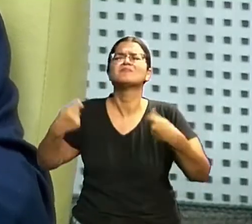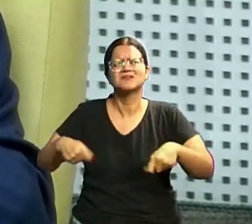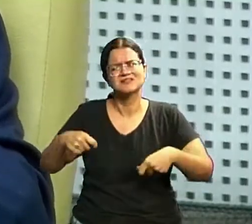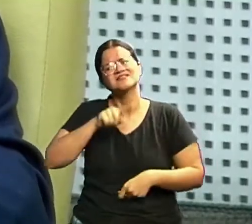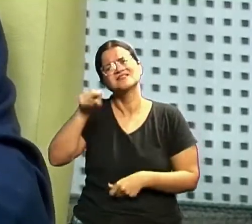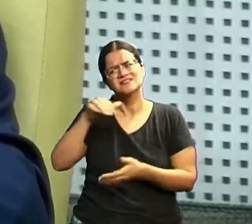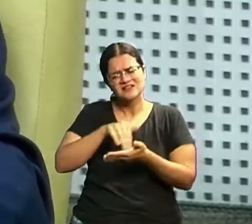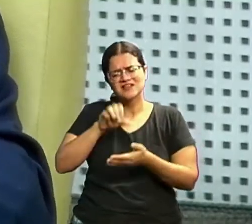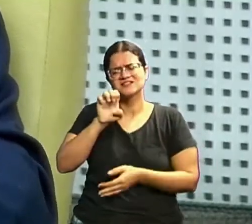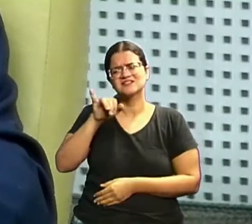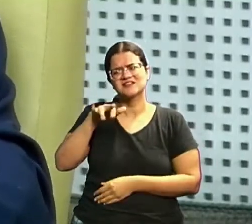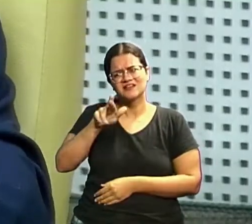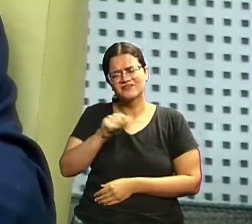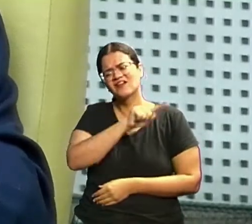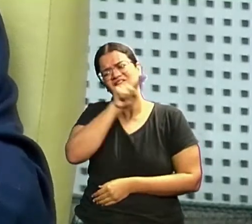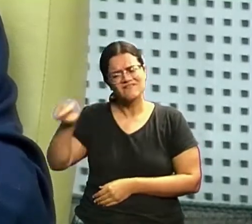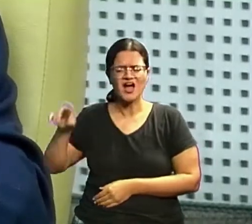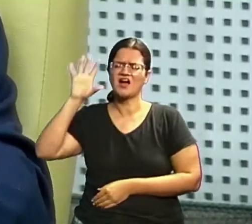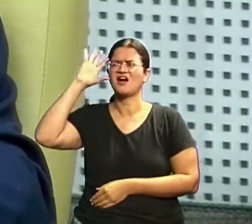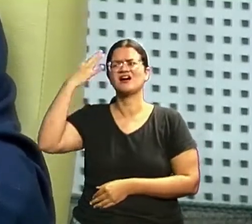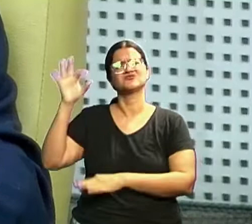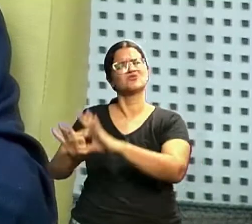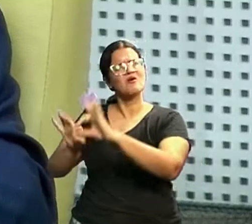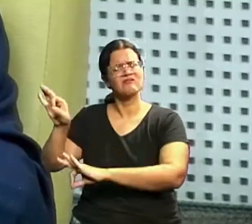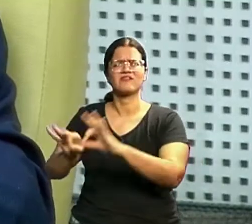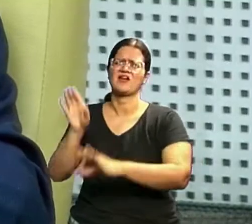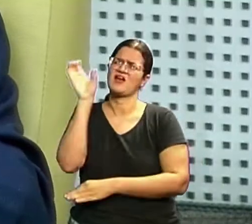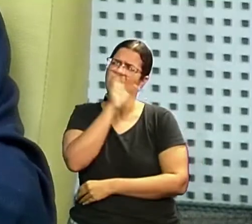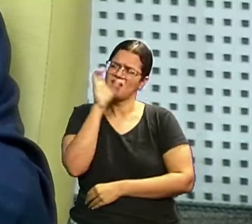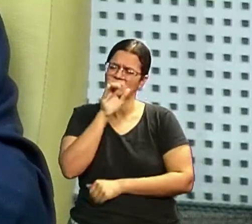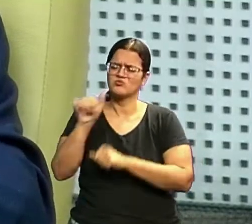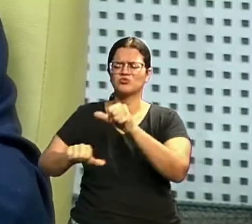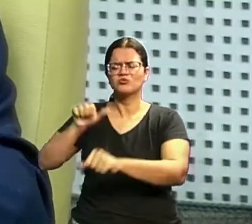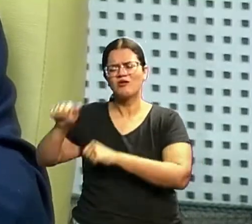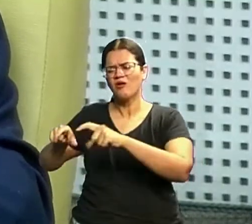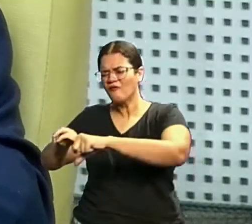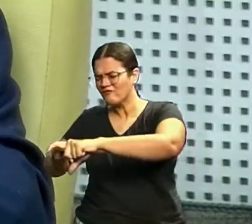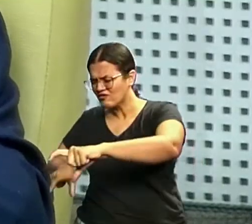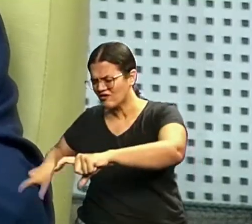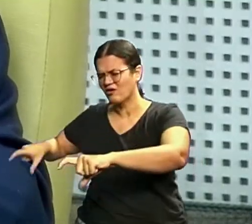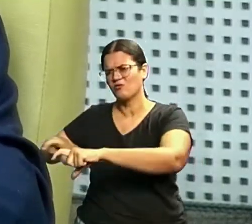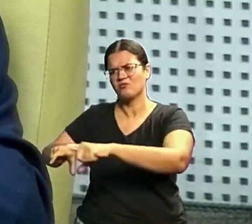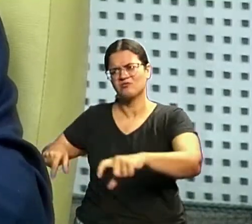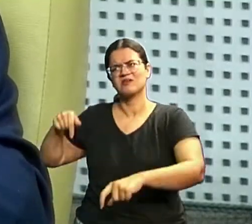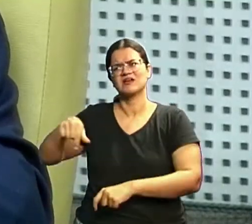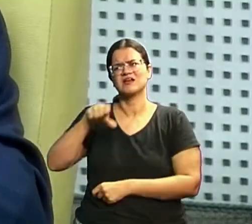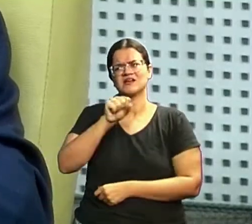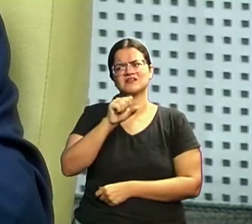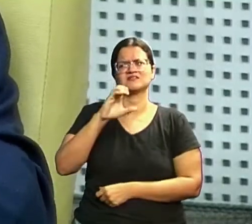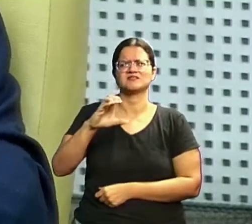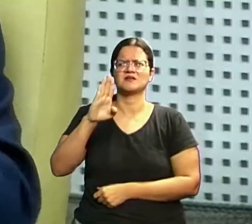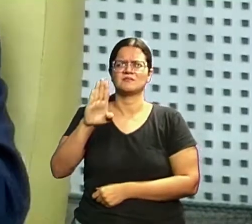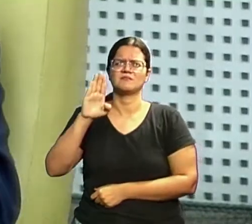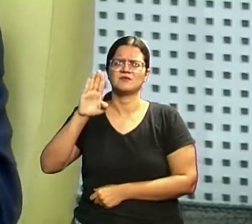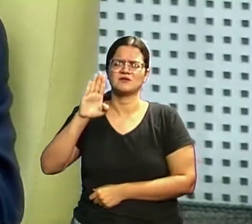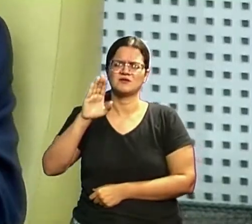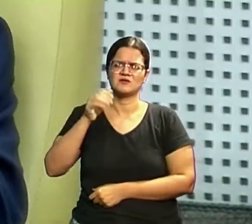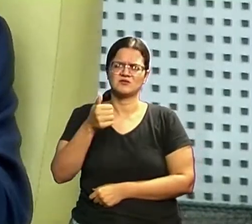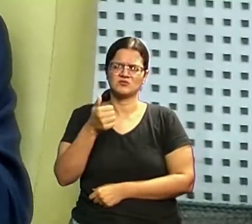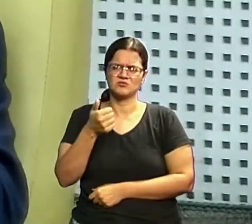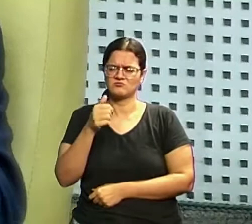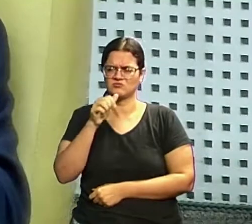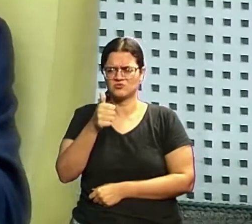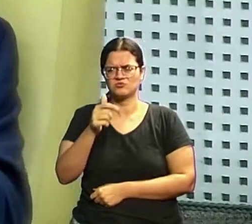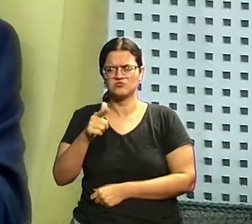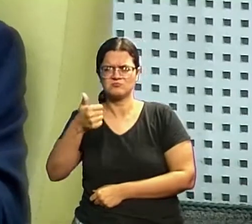preciso que o nosso secretário dessa infra tome as devidas providências e faça a troca dessa tubulação dessa viela SC-B no Parque